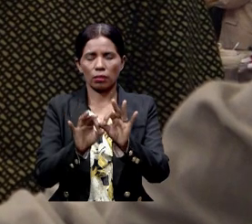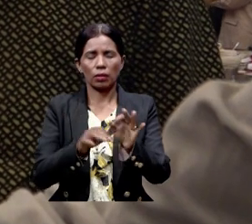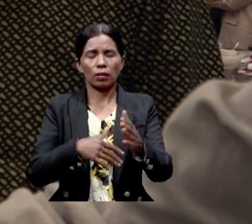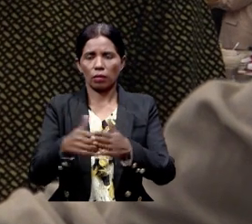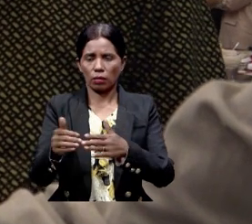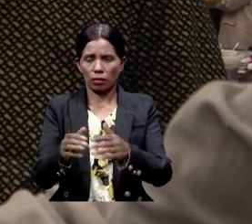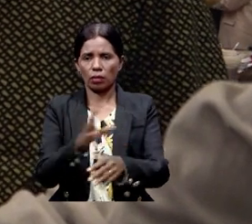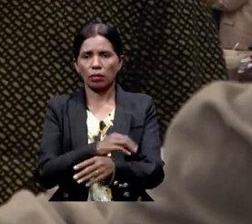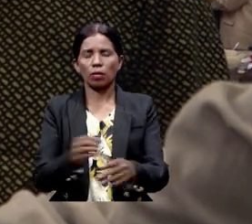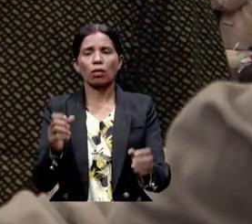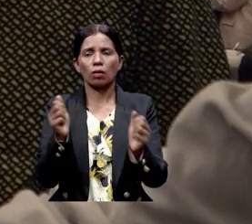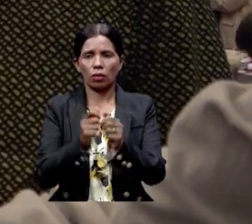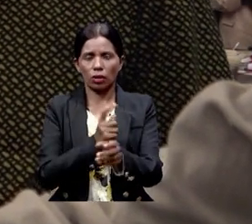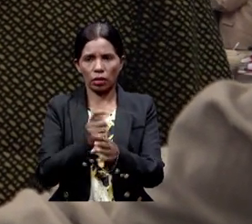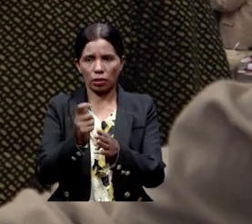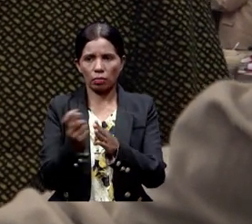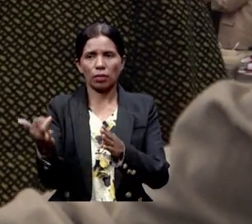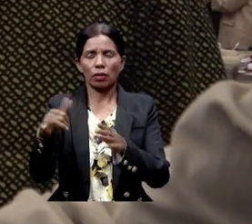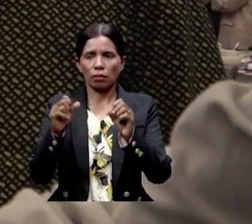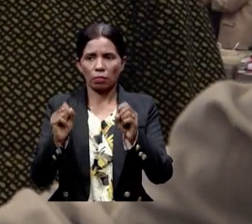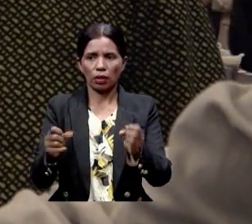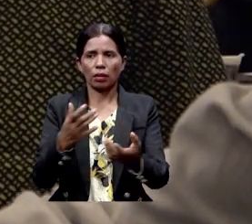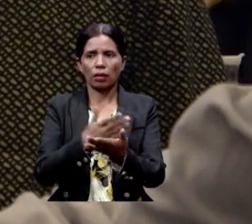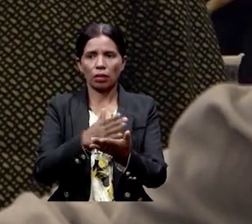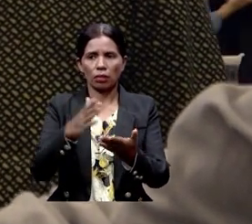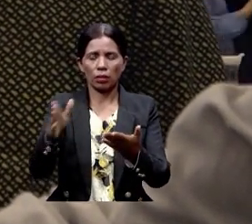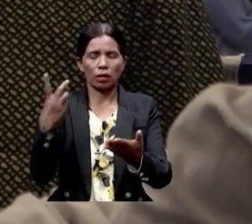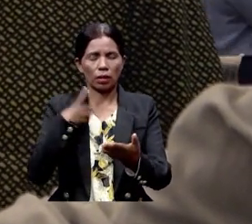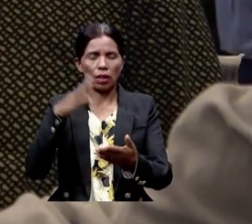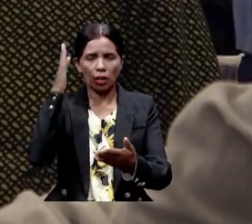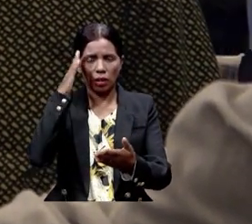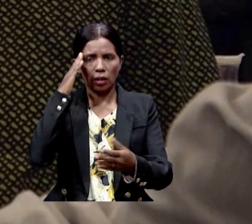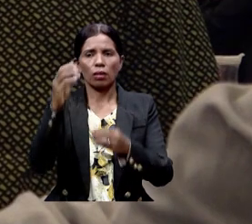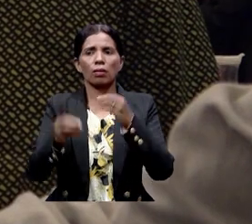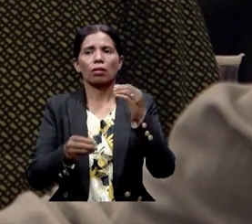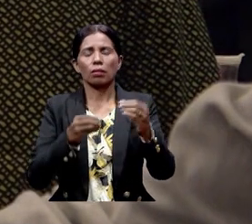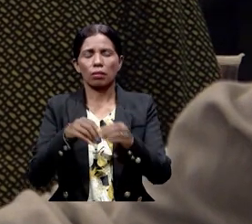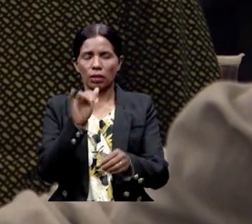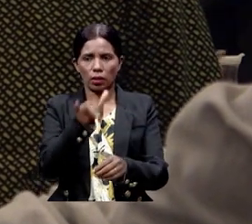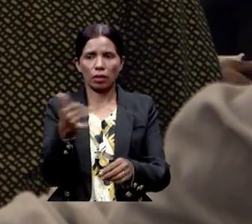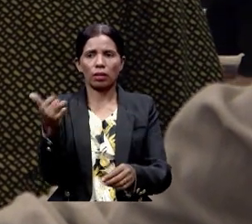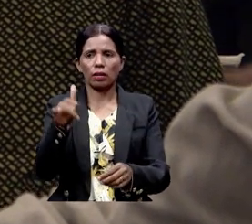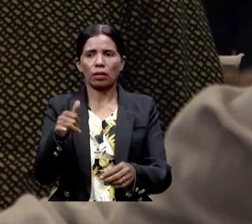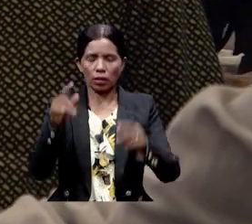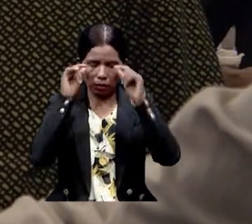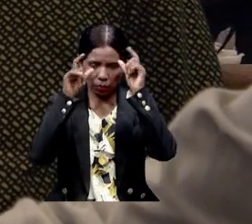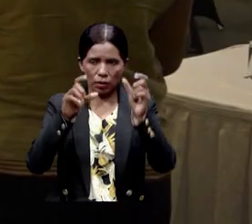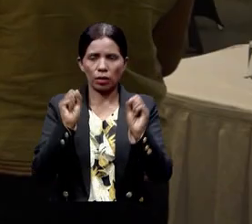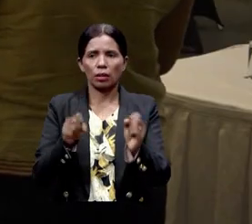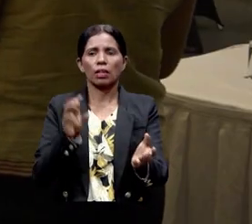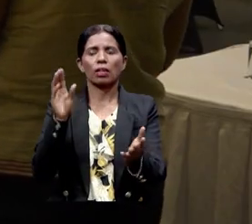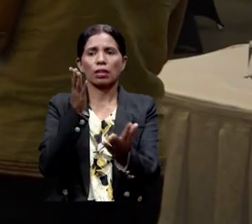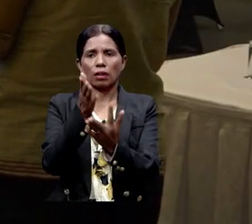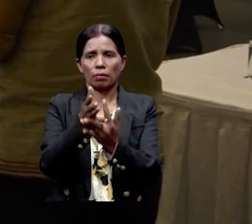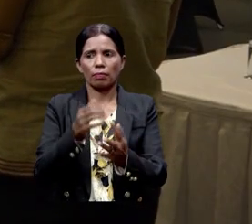tebes então o treinamento ser né bela bela lito no conhecimento lilu liga ba acordo ser no bem, Timor-Leste tem que aderir, né?